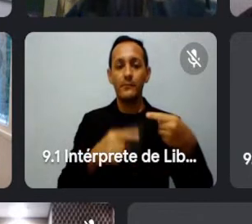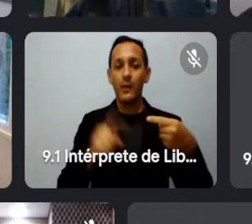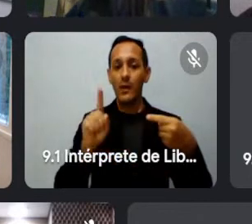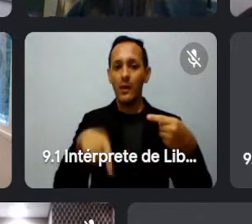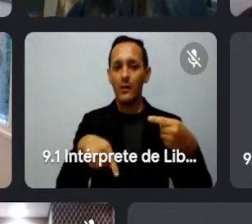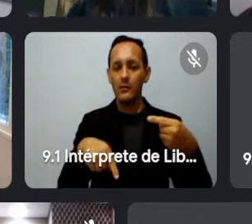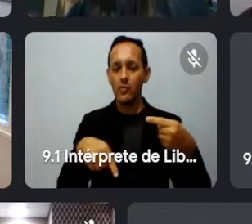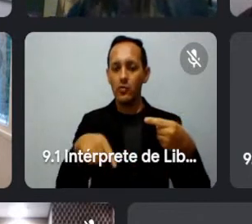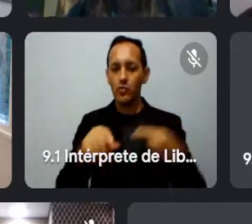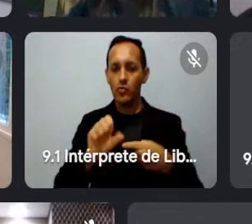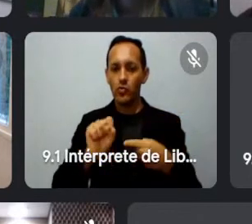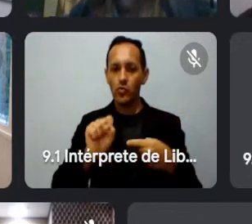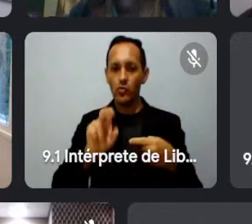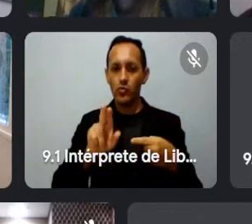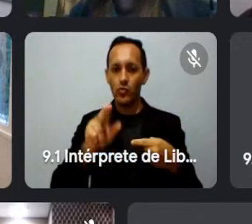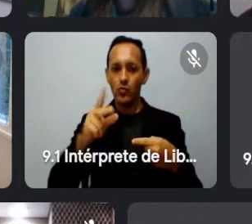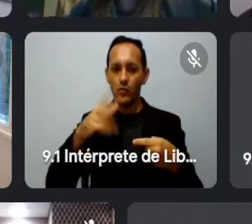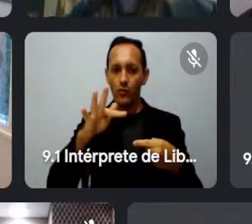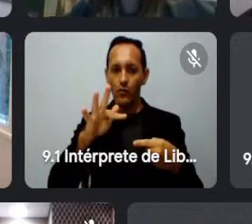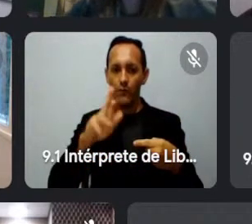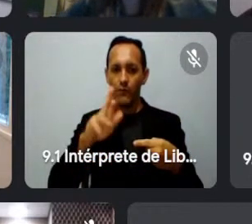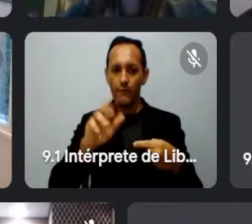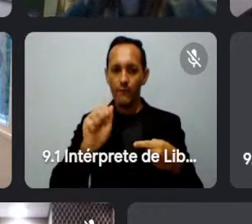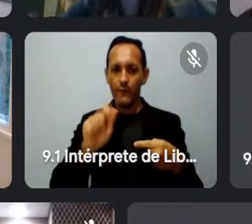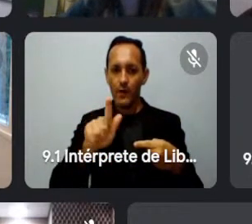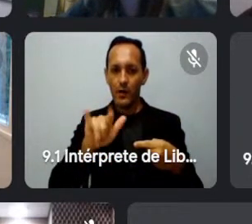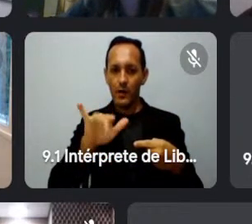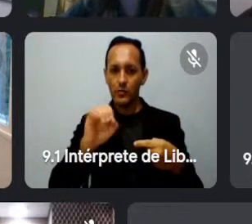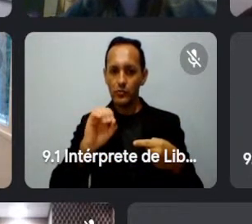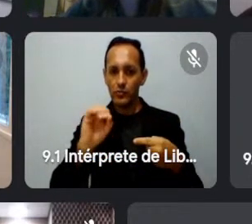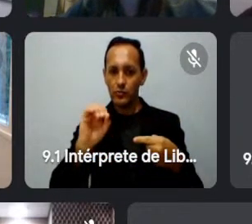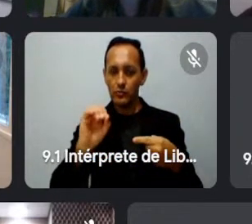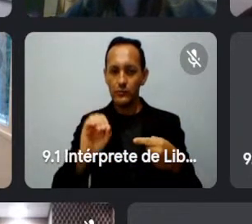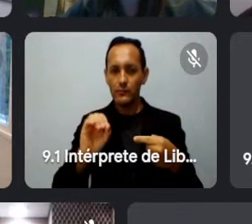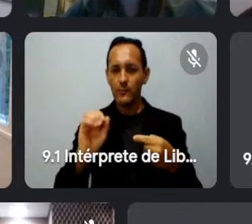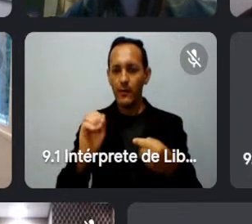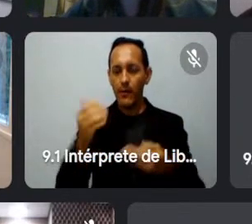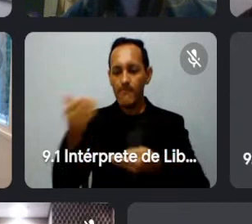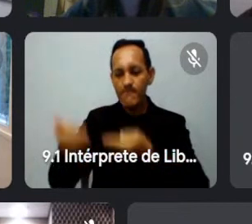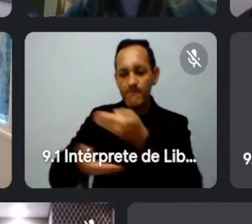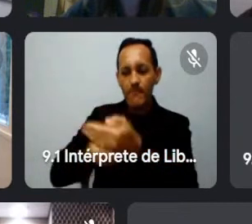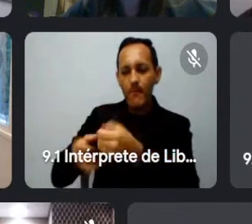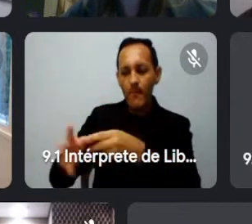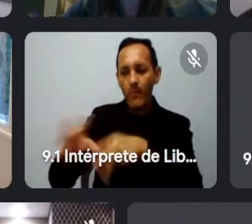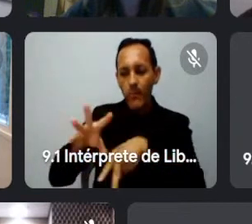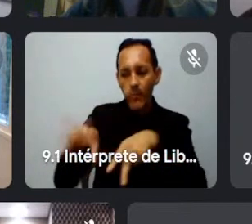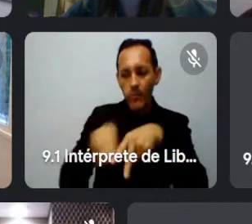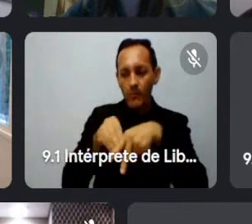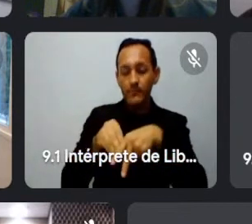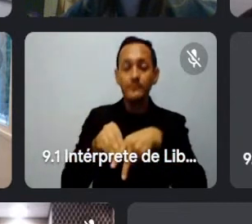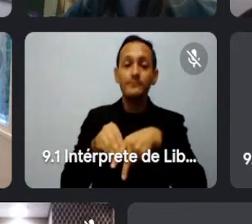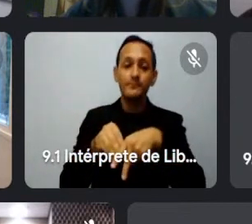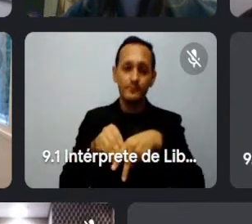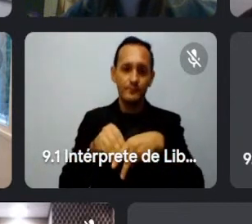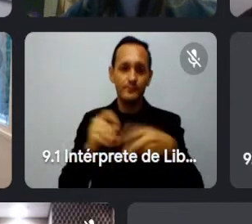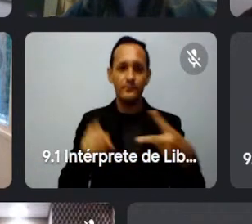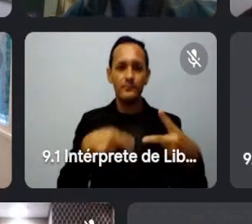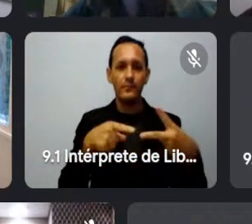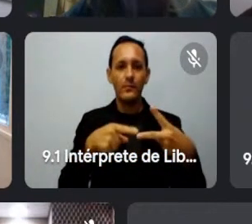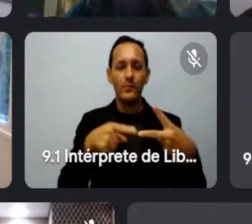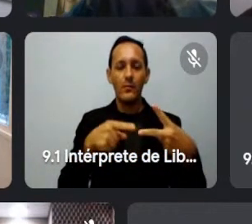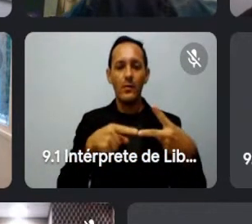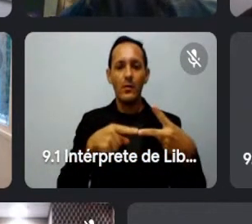captação de sufrágio por entrega do objeto em troca de voto e abuso de poder